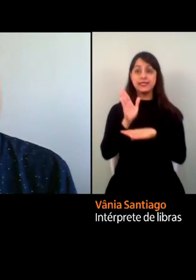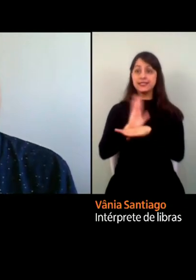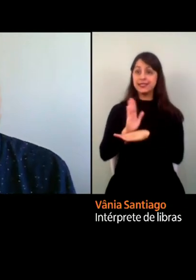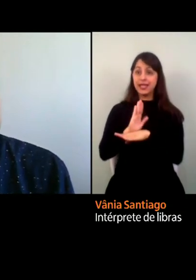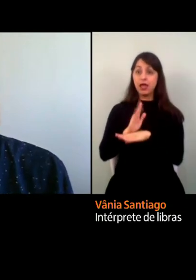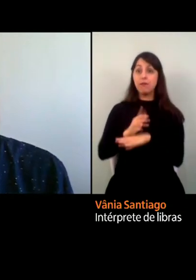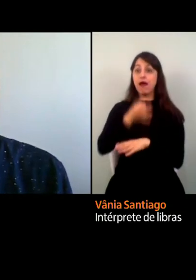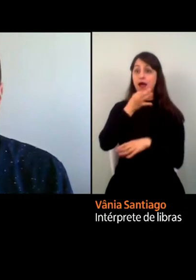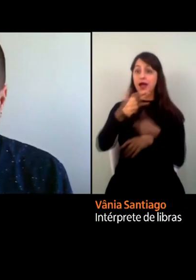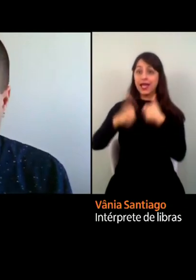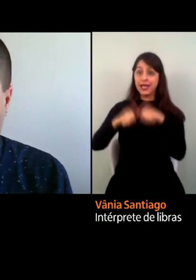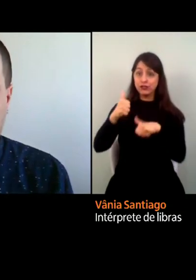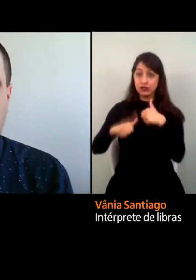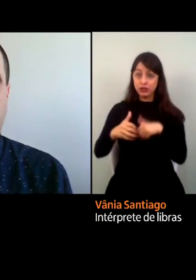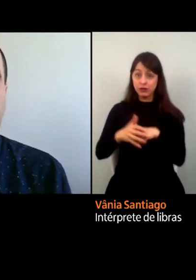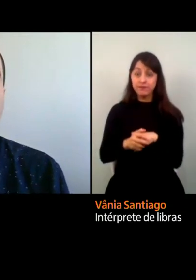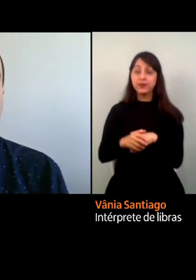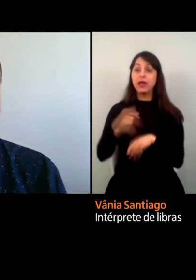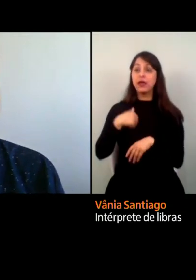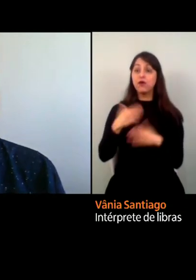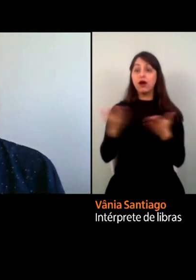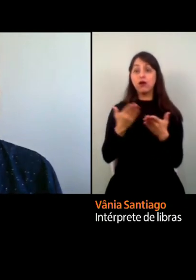quais faço reverência.